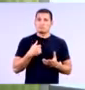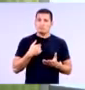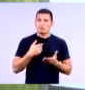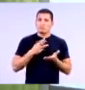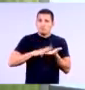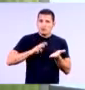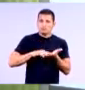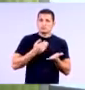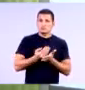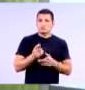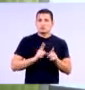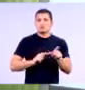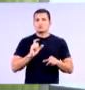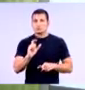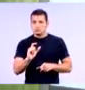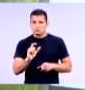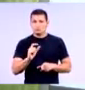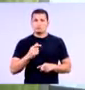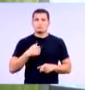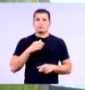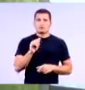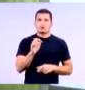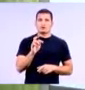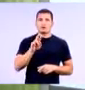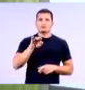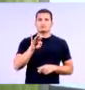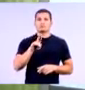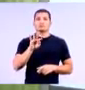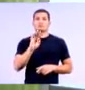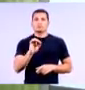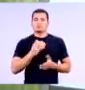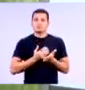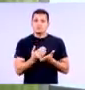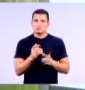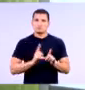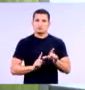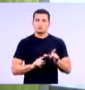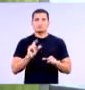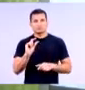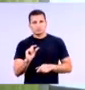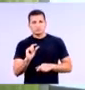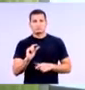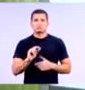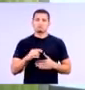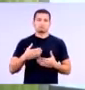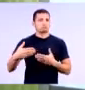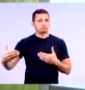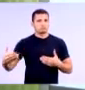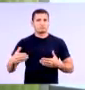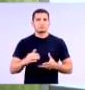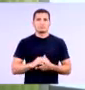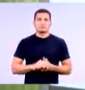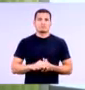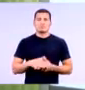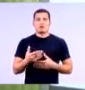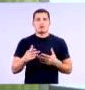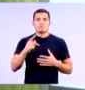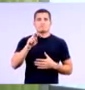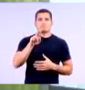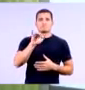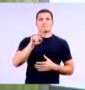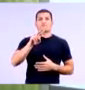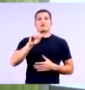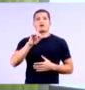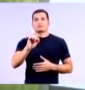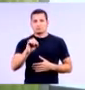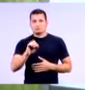letra minúscula. Ou meus atributos iniciam com letra maiúscula e assim por diante. Essa questão do privado iniciar